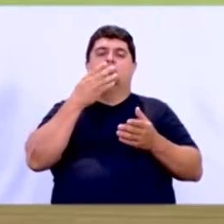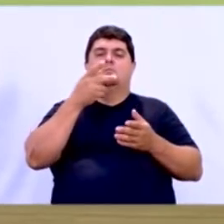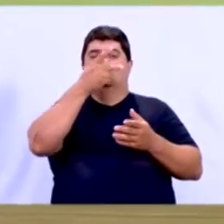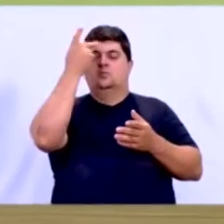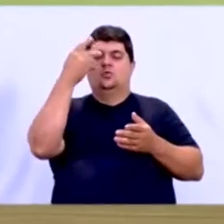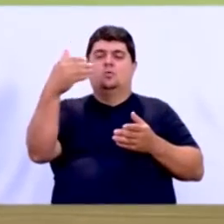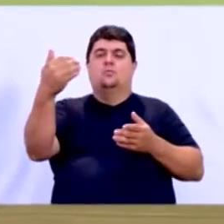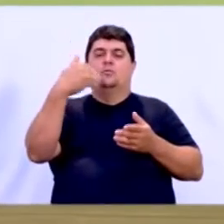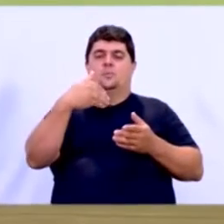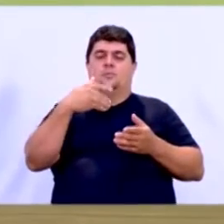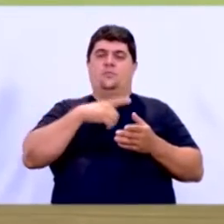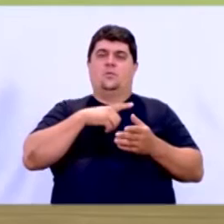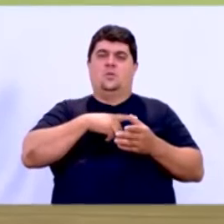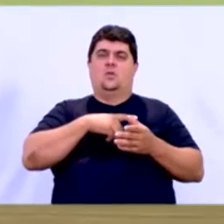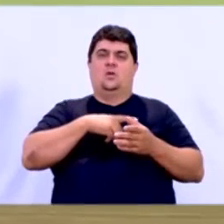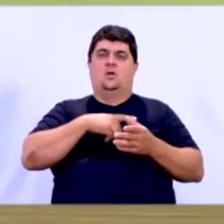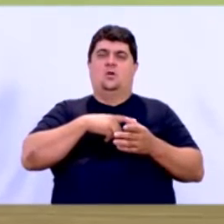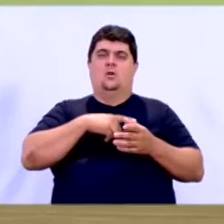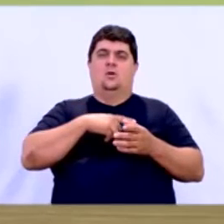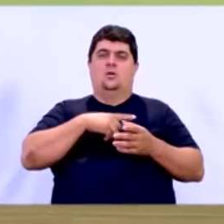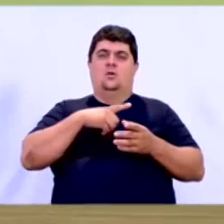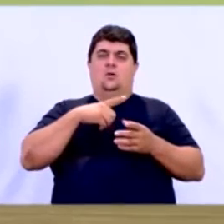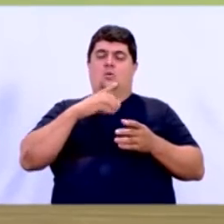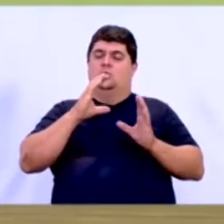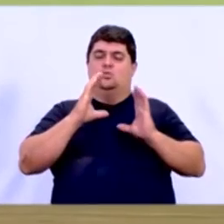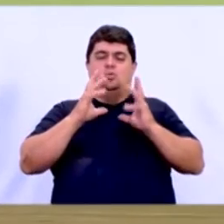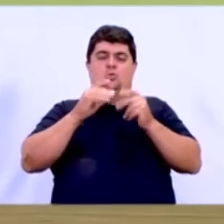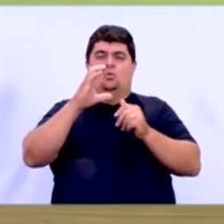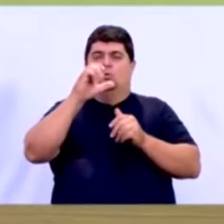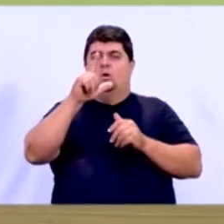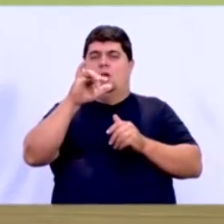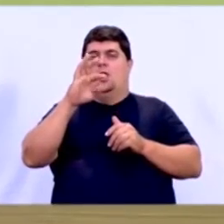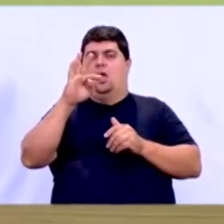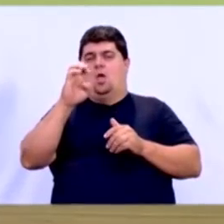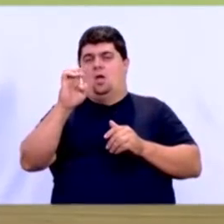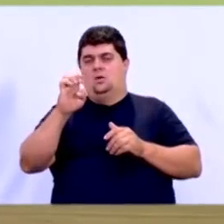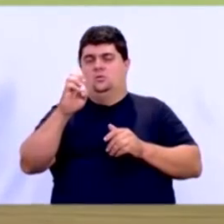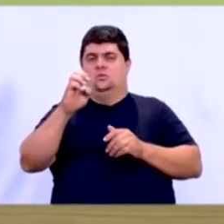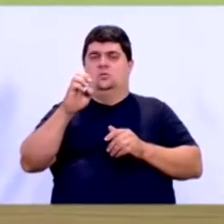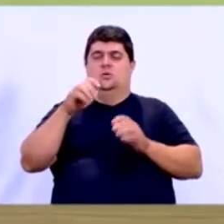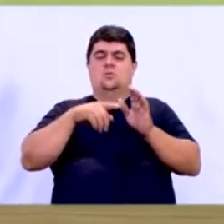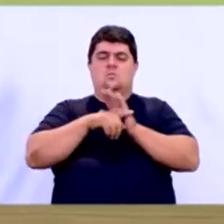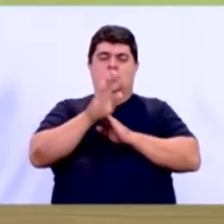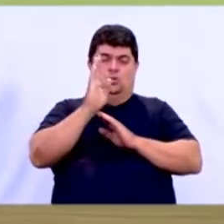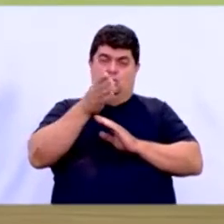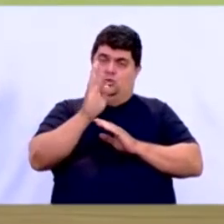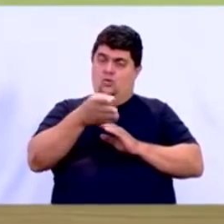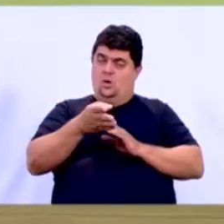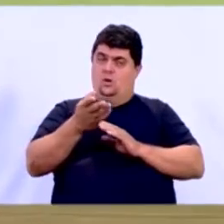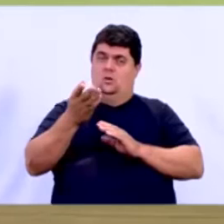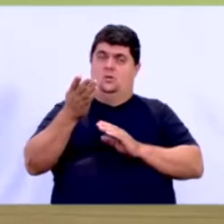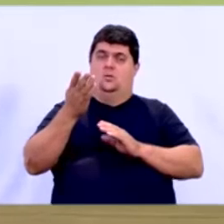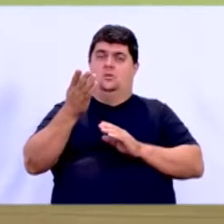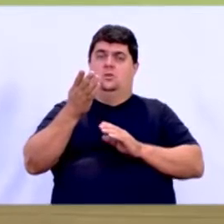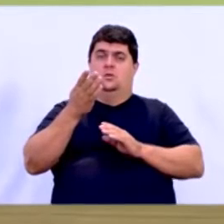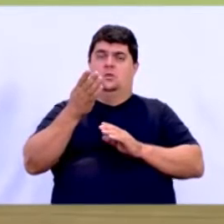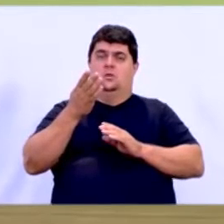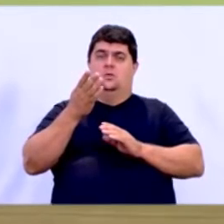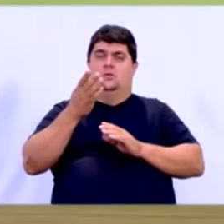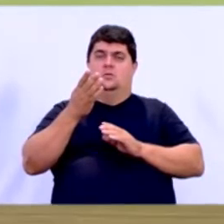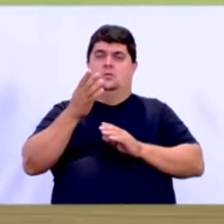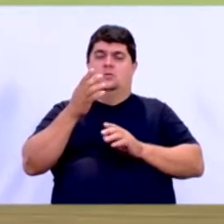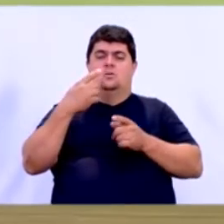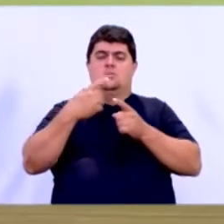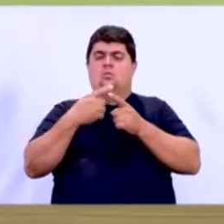a gente vê que tem um foco bastante grande no cliente aqui. Nós perguntamos quem são os clientes, né? Quais as